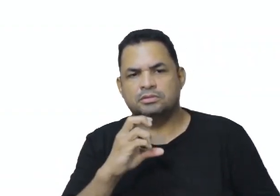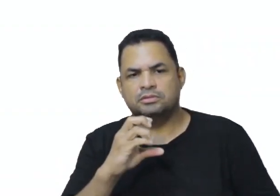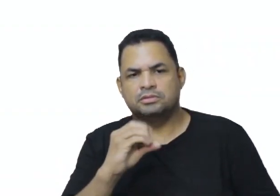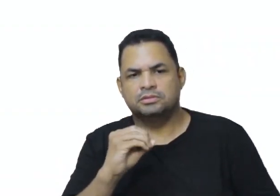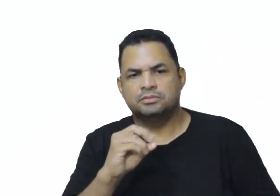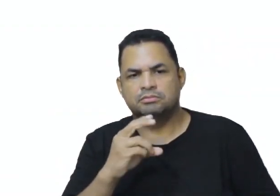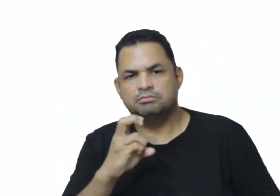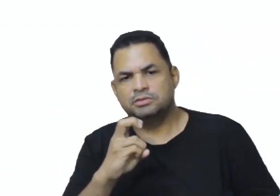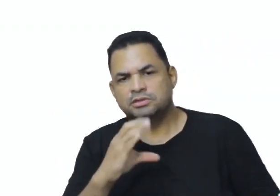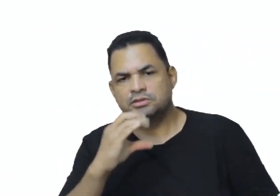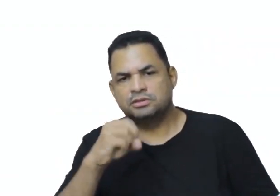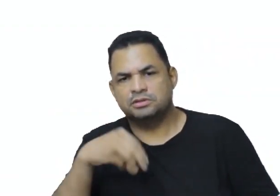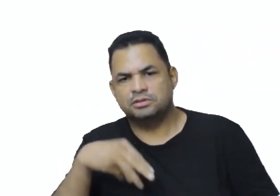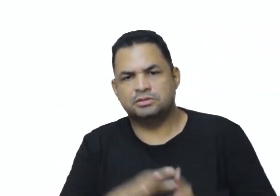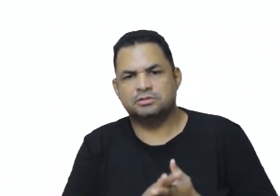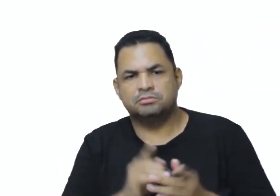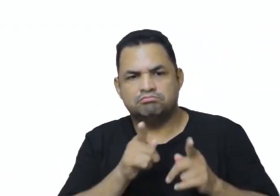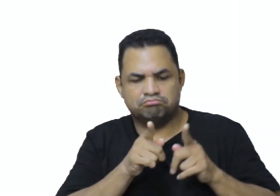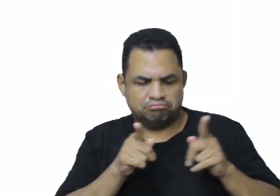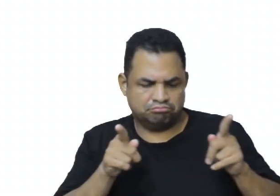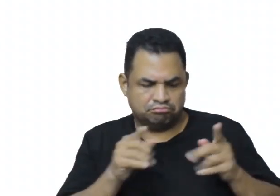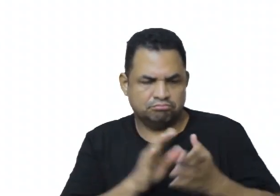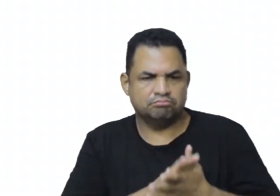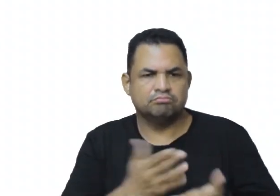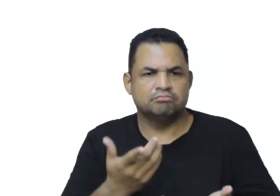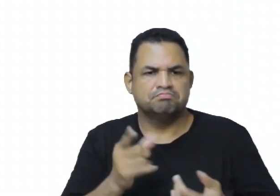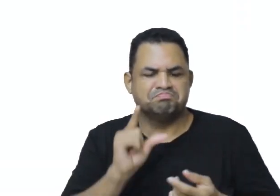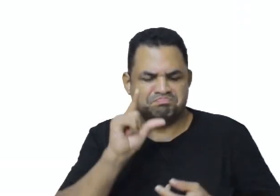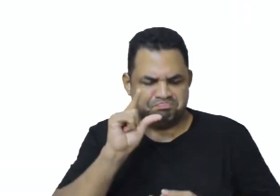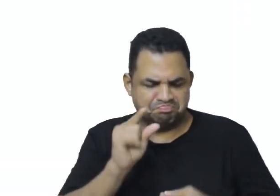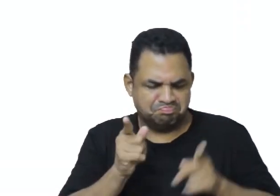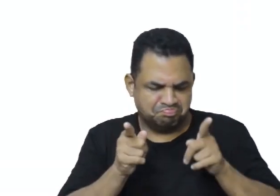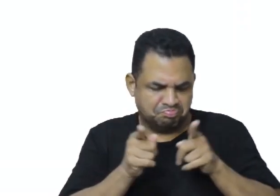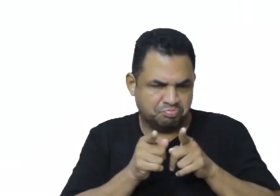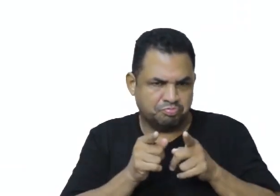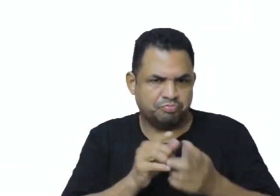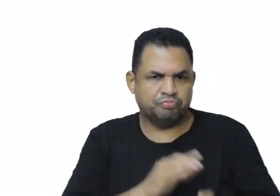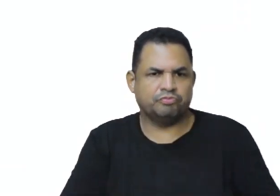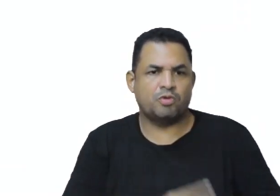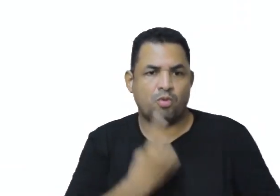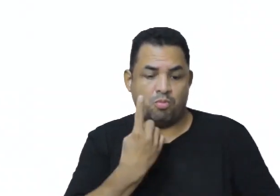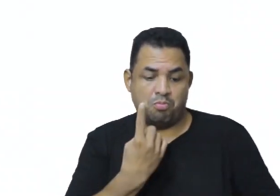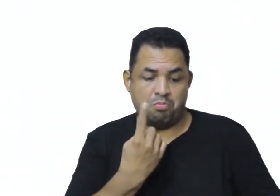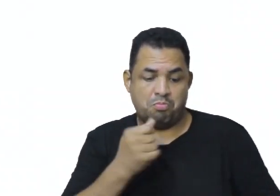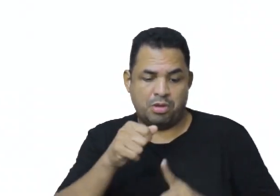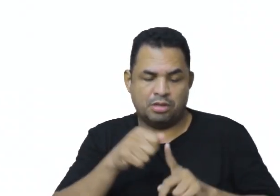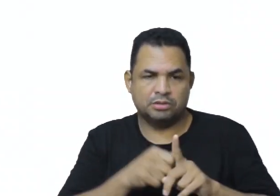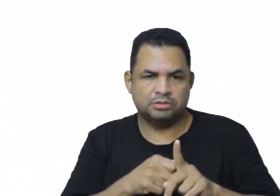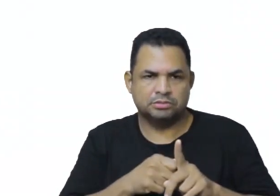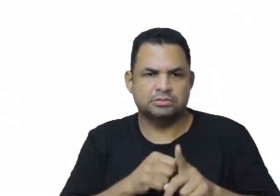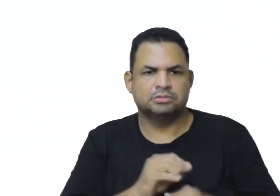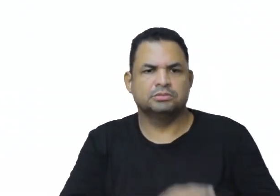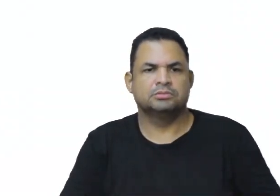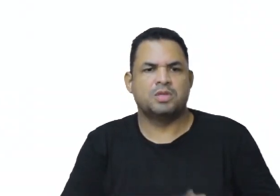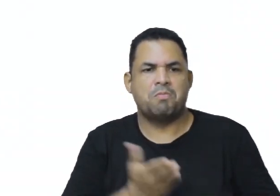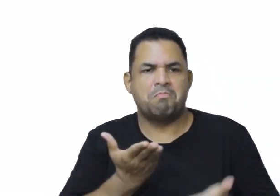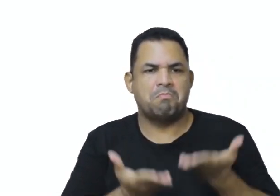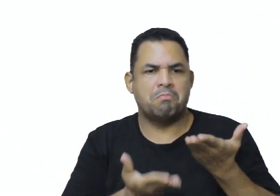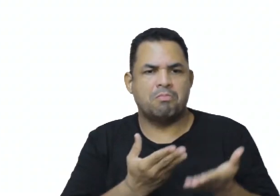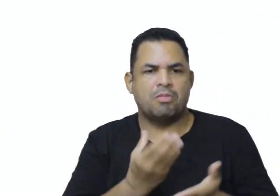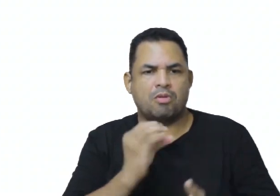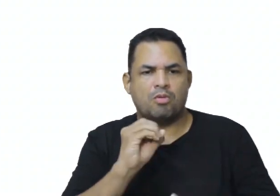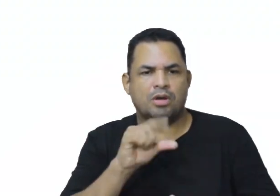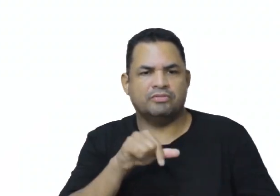meio centímetro de comprimento, né? Muito pequeno ainda, isso com 1 mês. Tá? Pesa aí